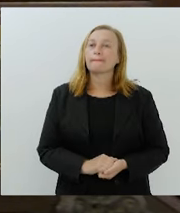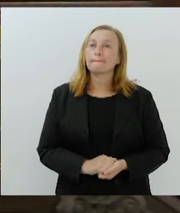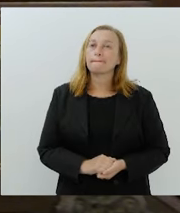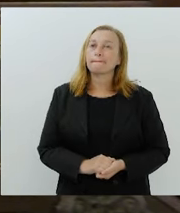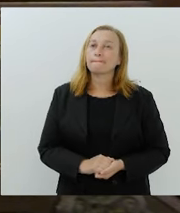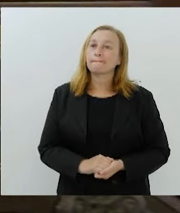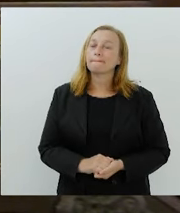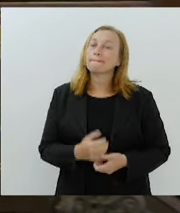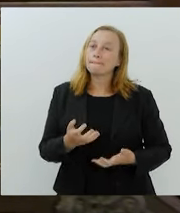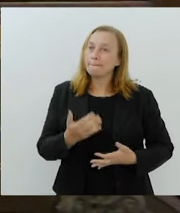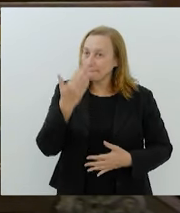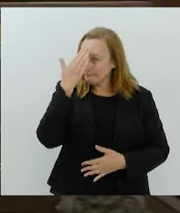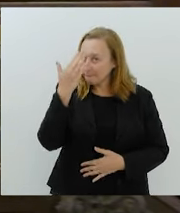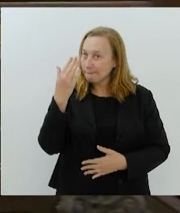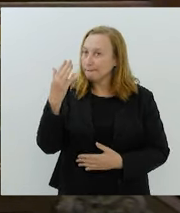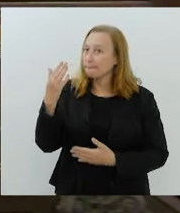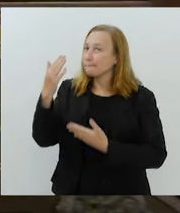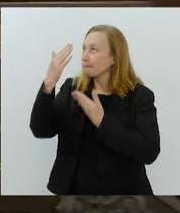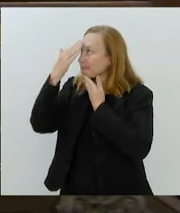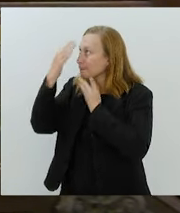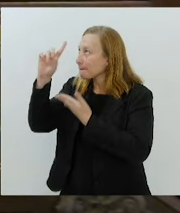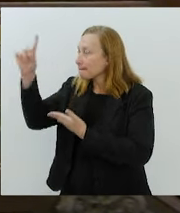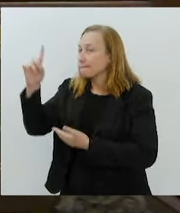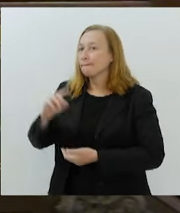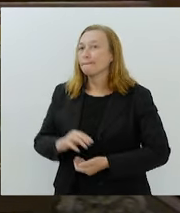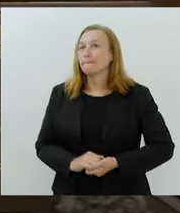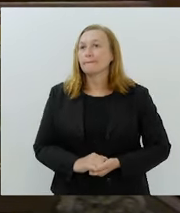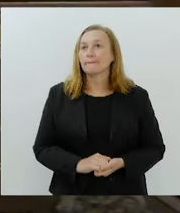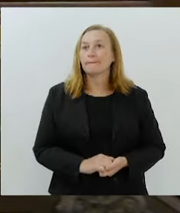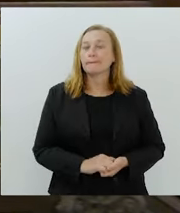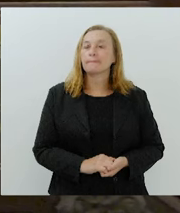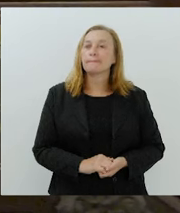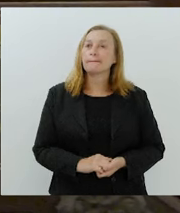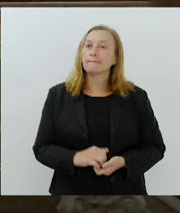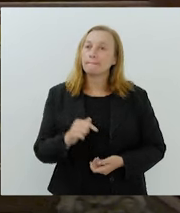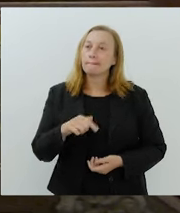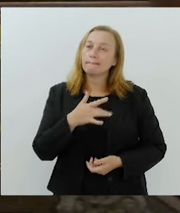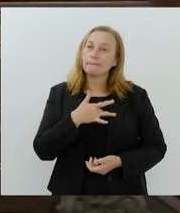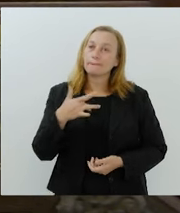Eu quero agradecer a Deus, estar aqui com saúde